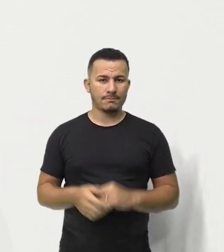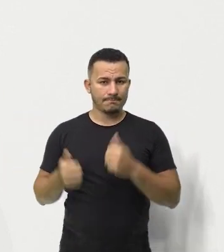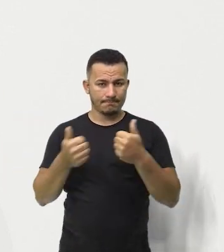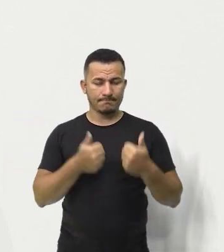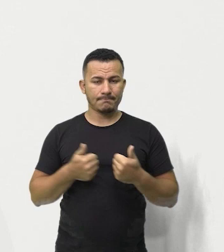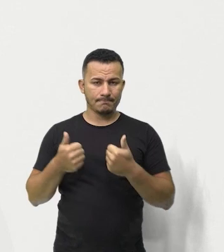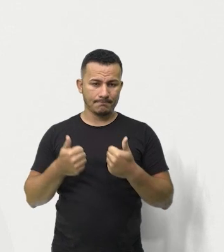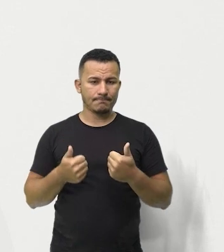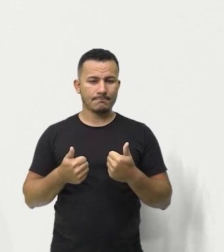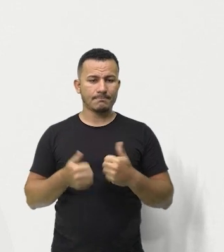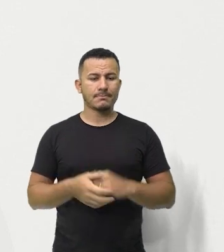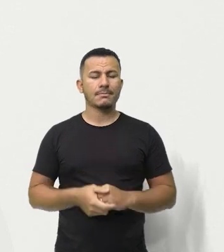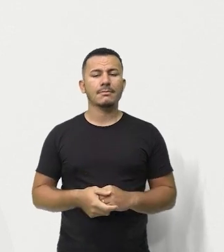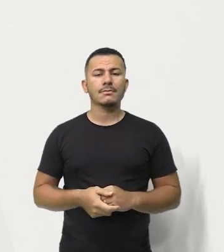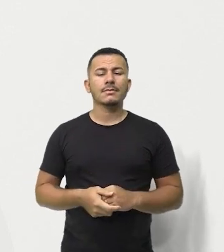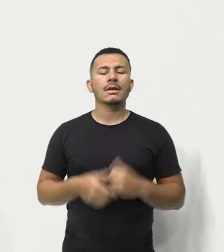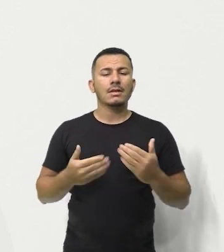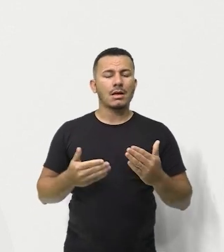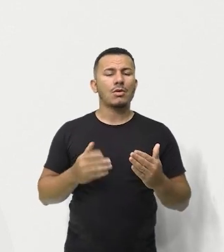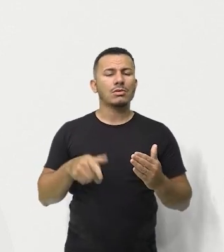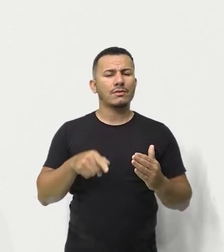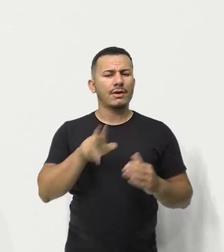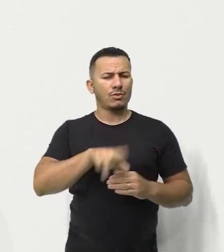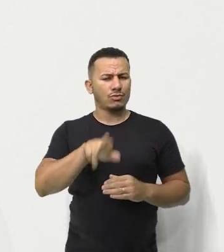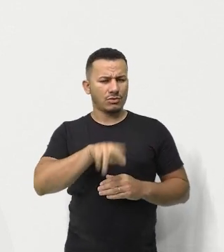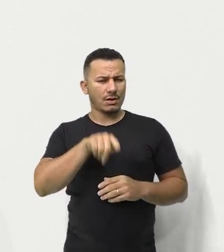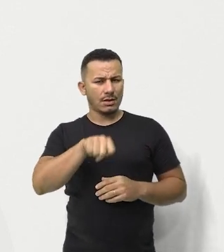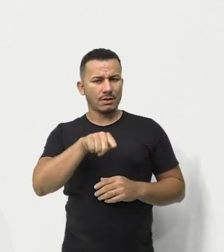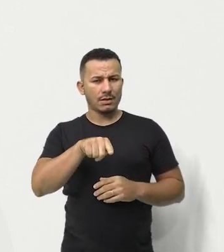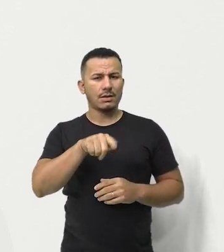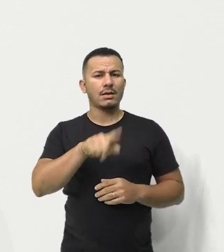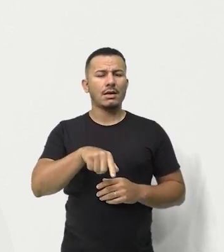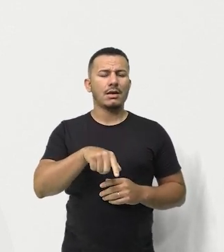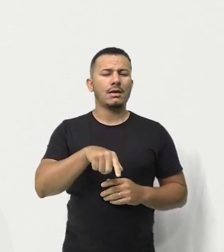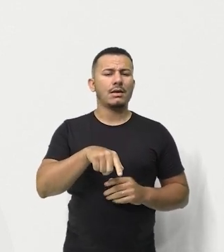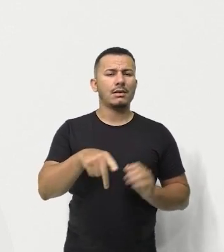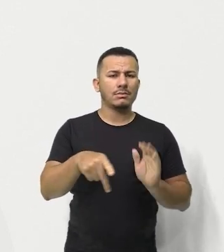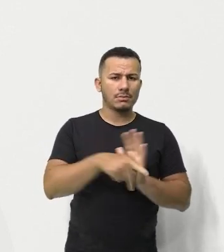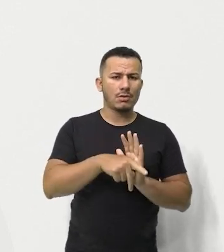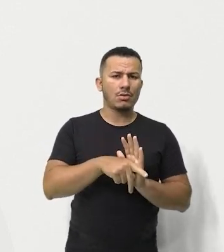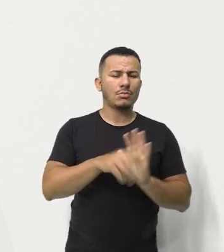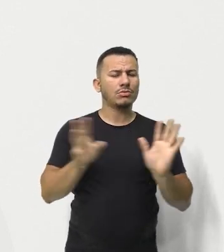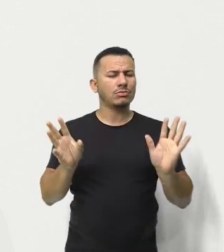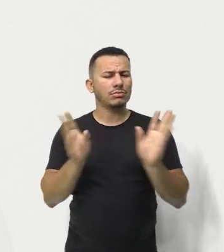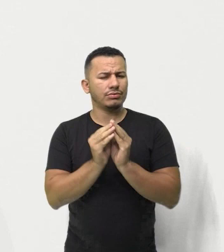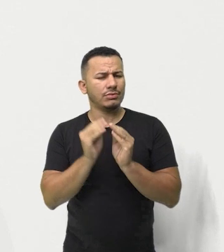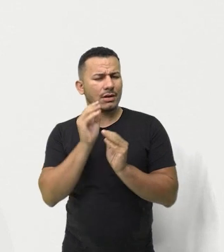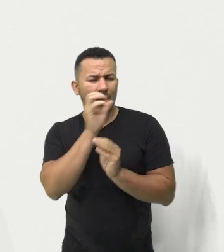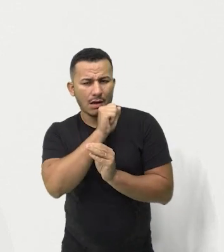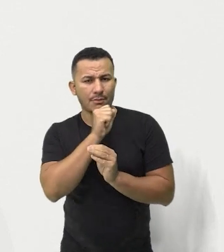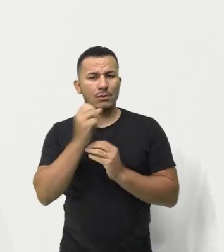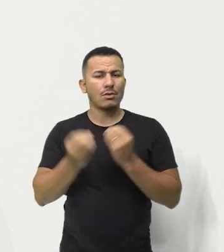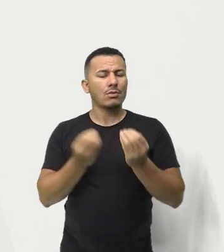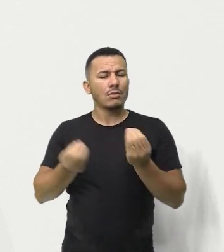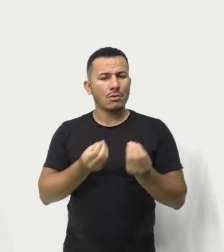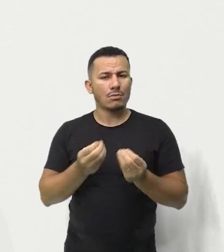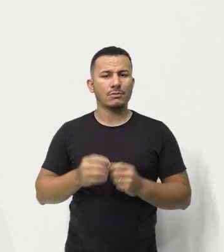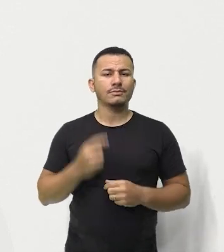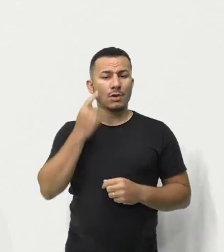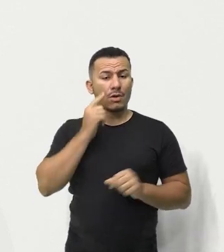e segundo membro. Show de bola? Pelo processo